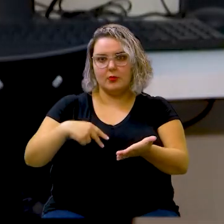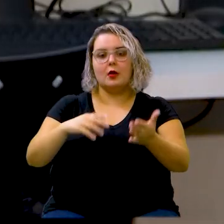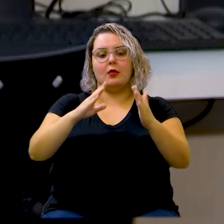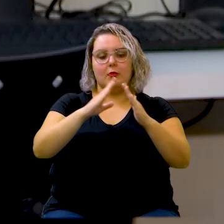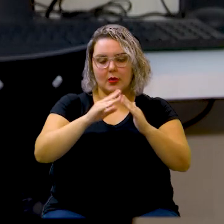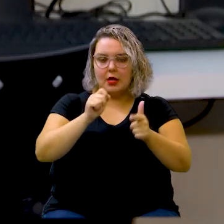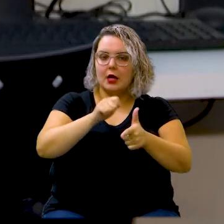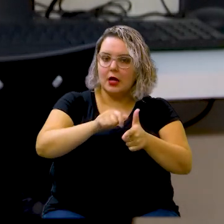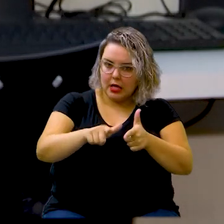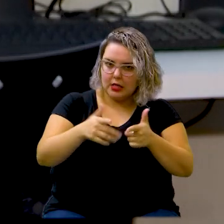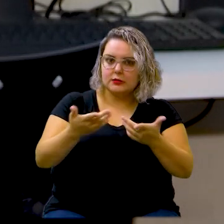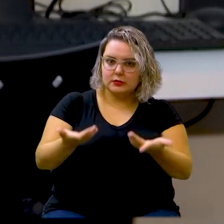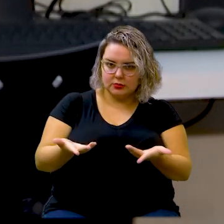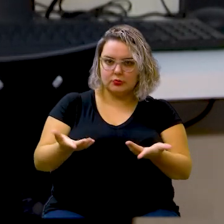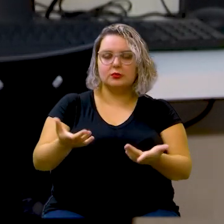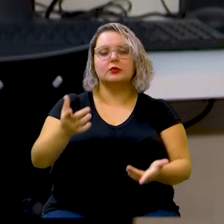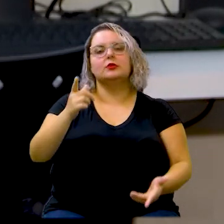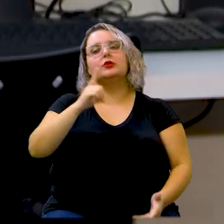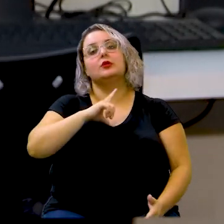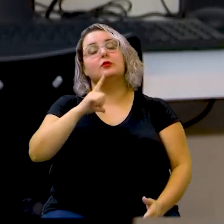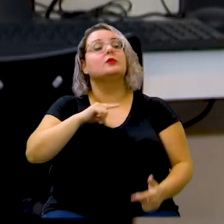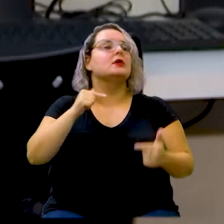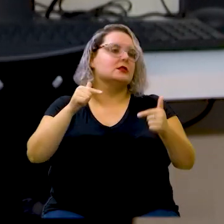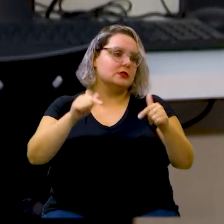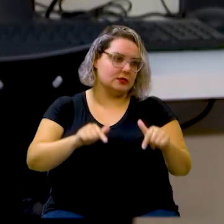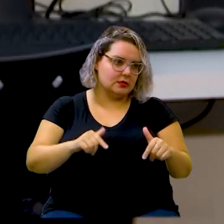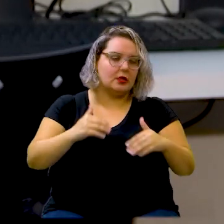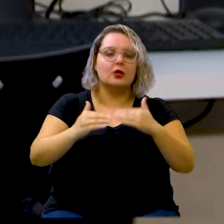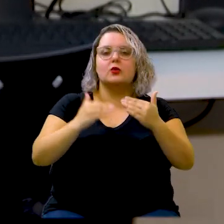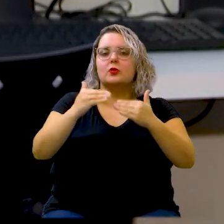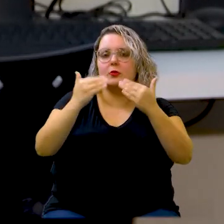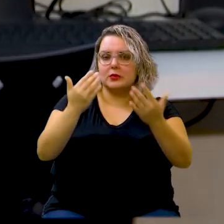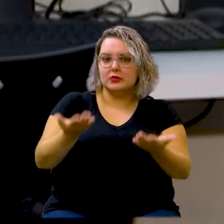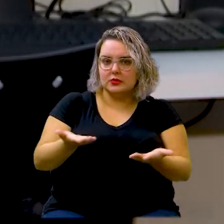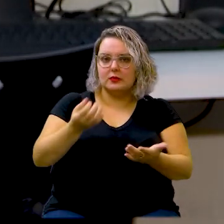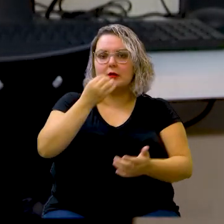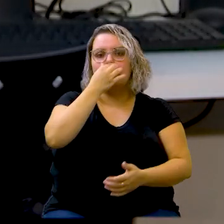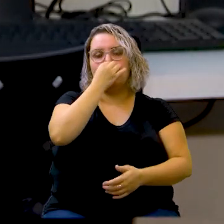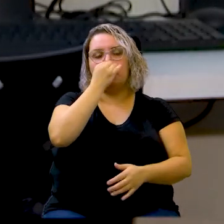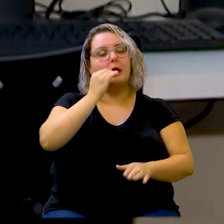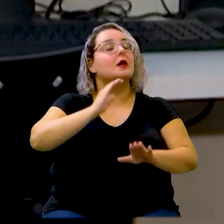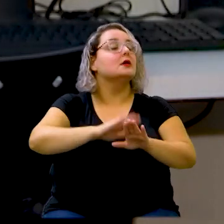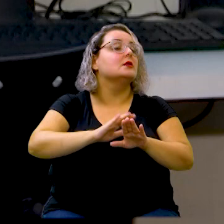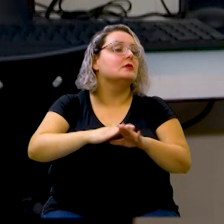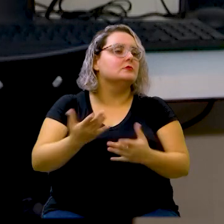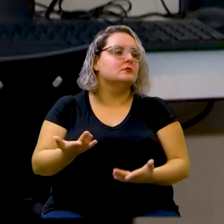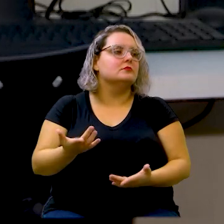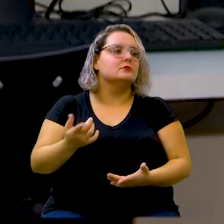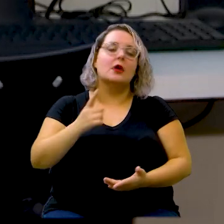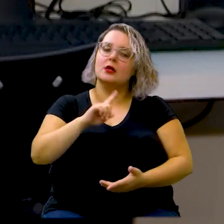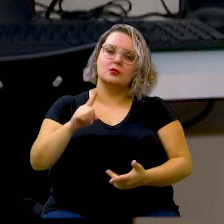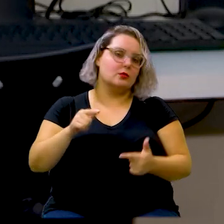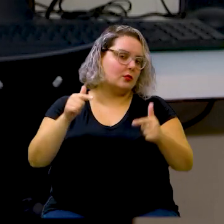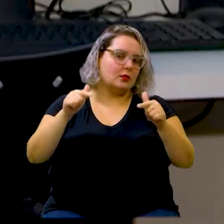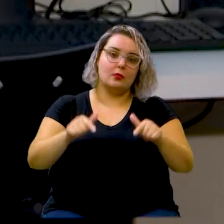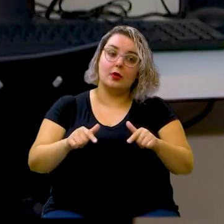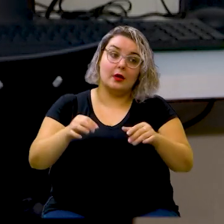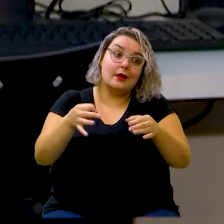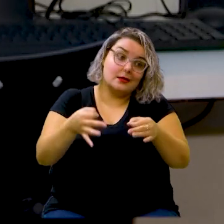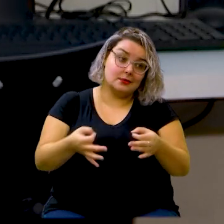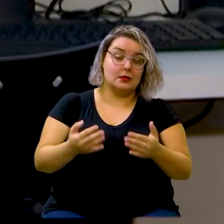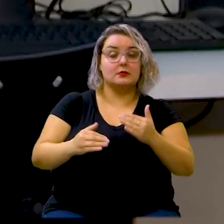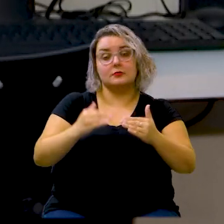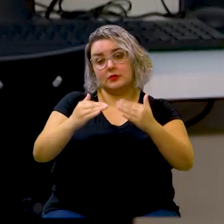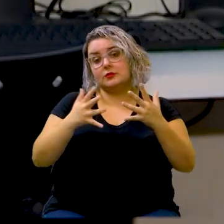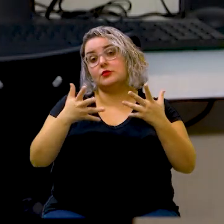alugada, então a gente tem esse espaço aqui para desenvolver as atividades, mas não é um espaço adequado para